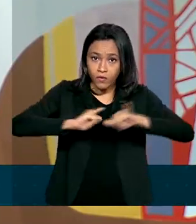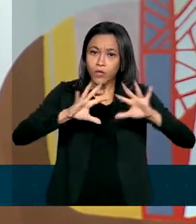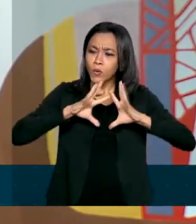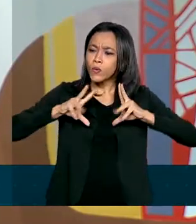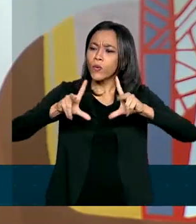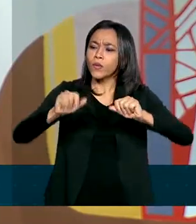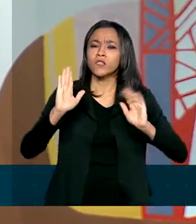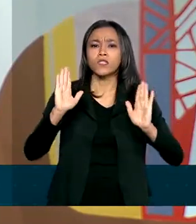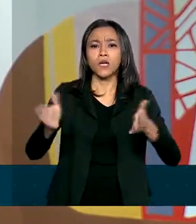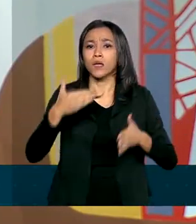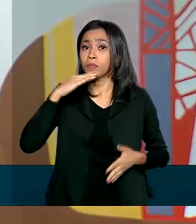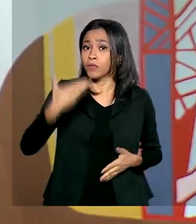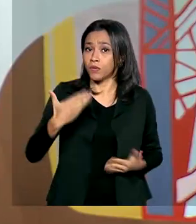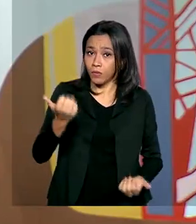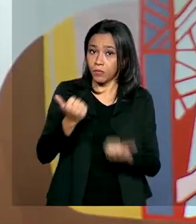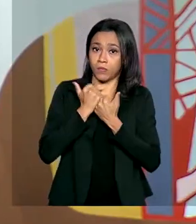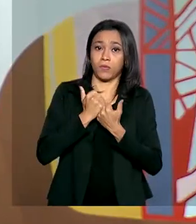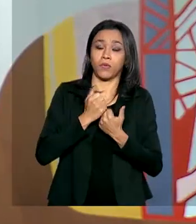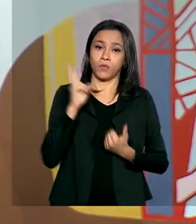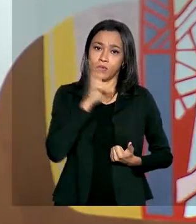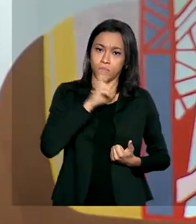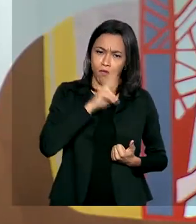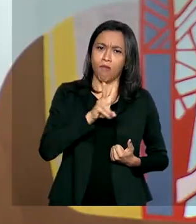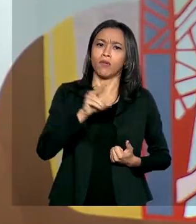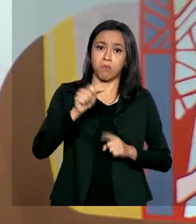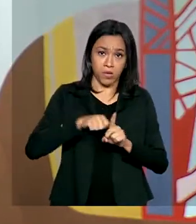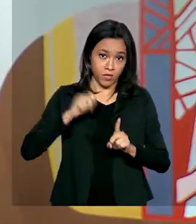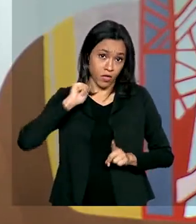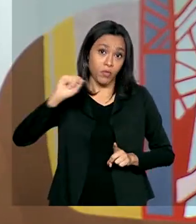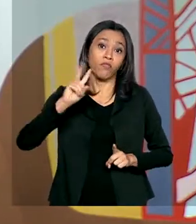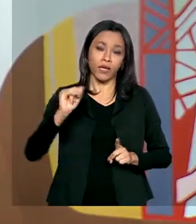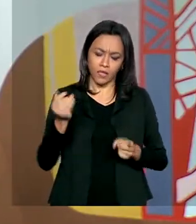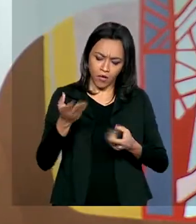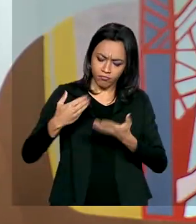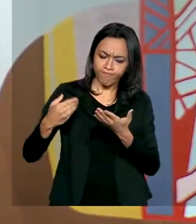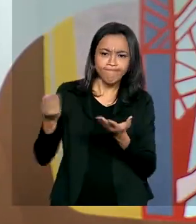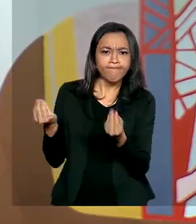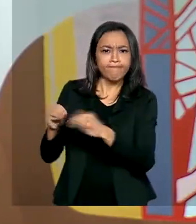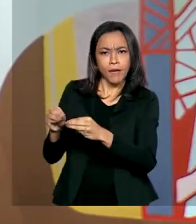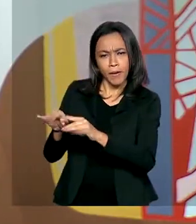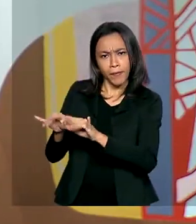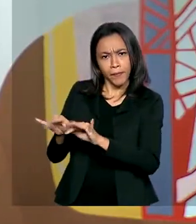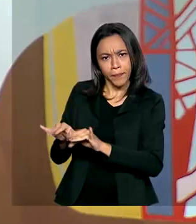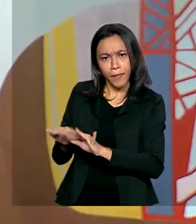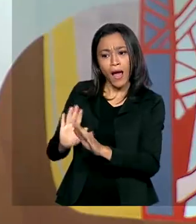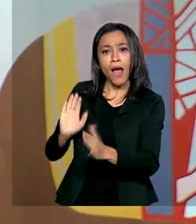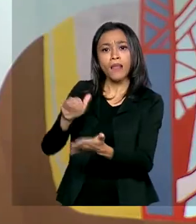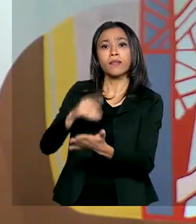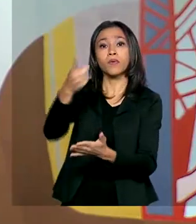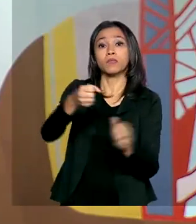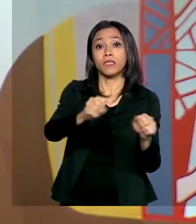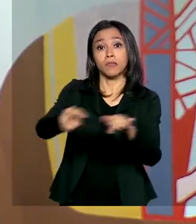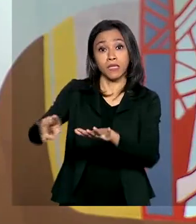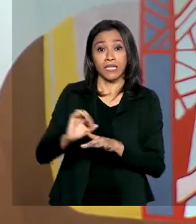pedido do Auxílio Emergencial em abril terão as solicitações processadas até a próxima semana. 17 milhões